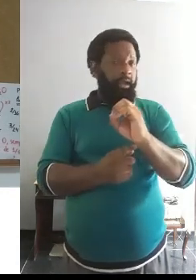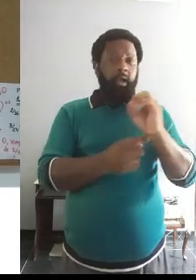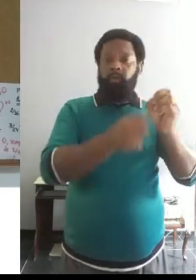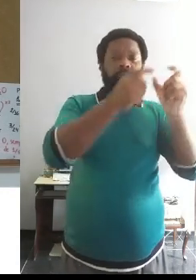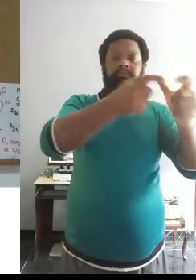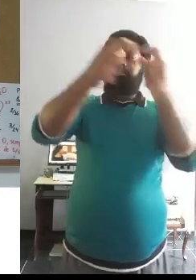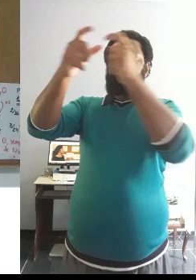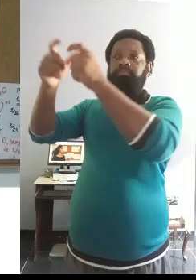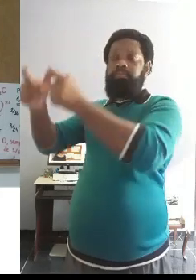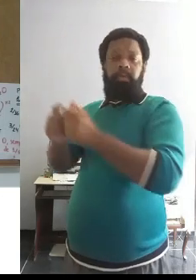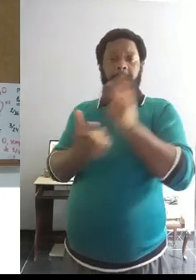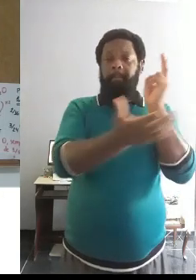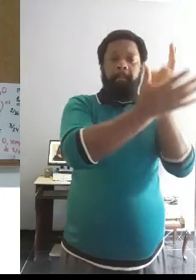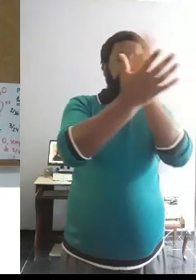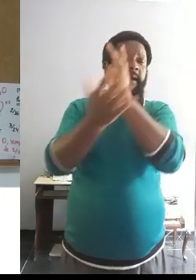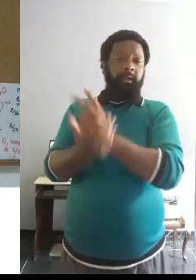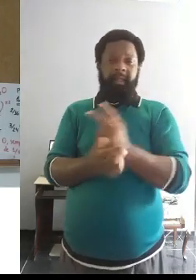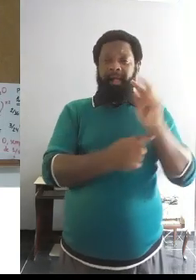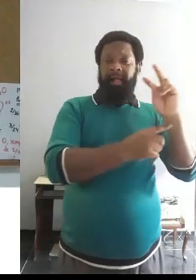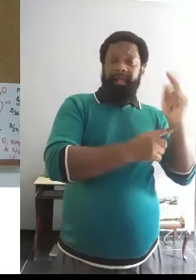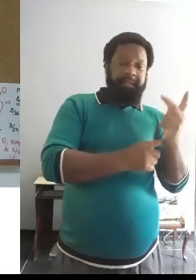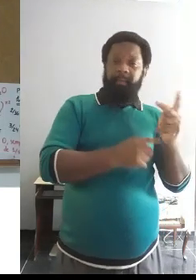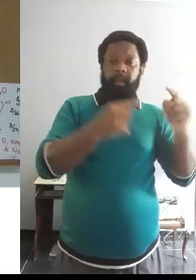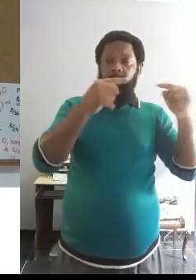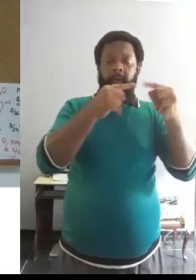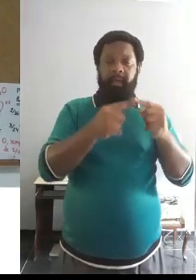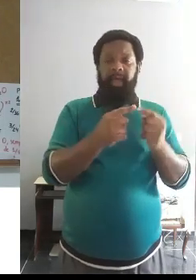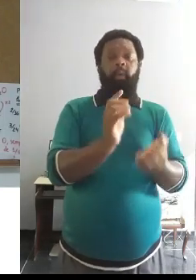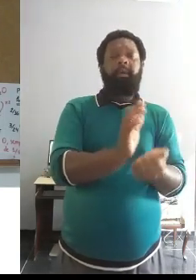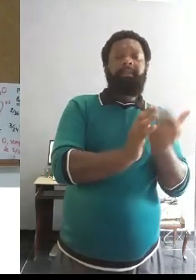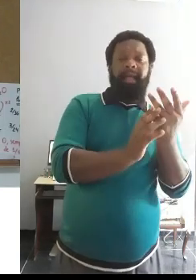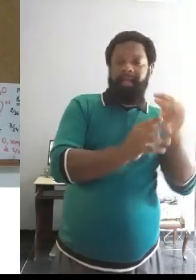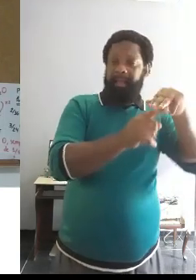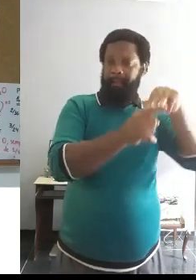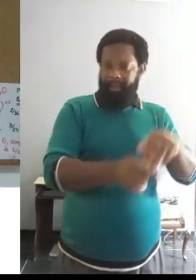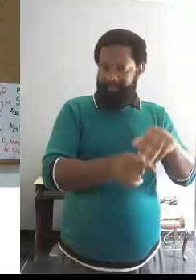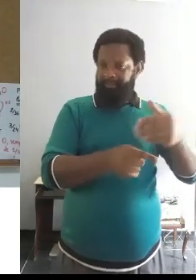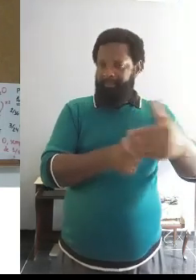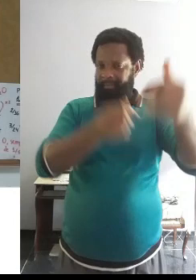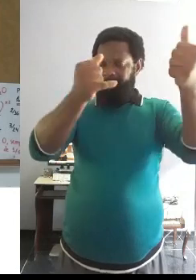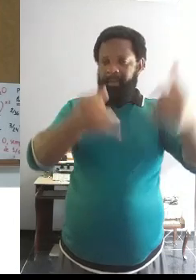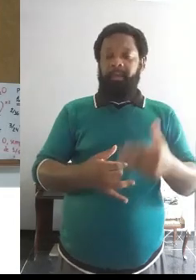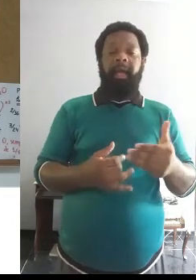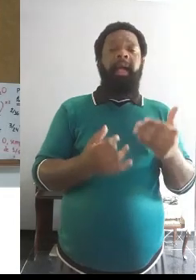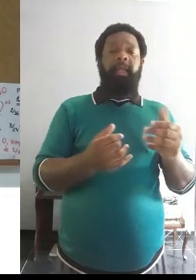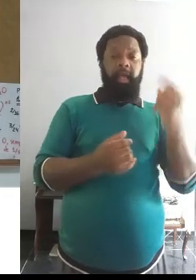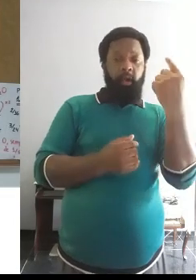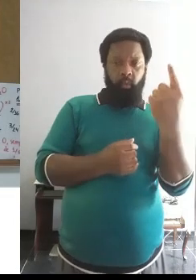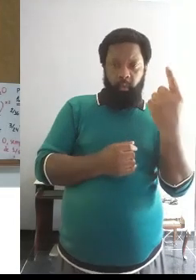átomo de oxigênio. E eles sempre vão estar combinados na mesma proporção em massa, que nós vamos ver já já, que é a proporção